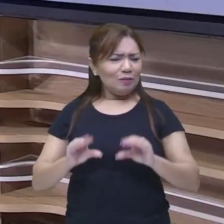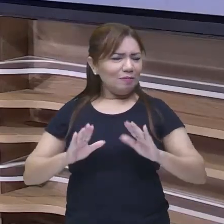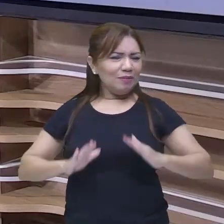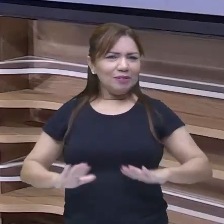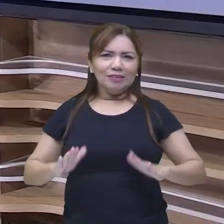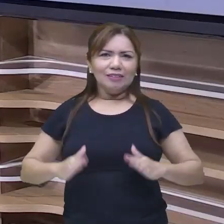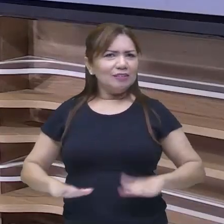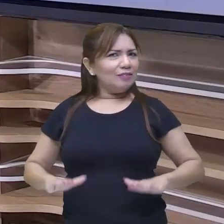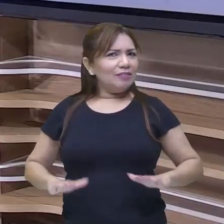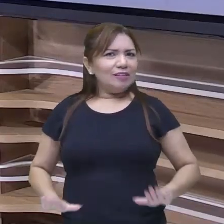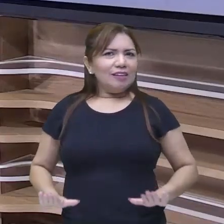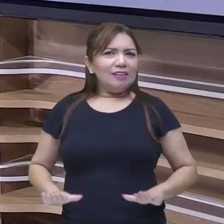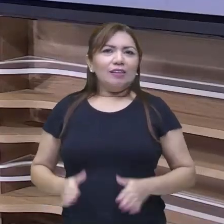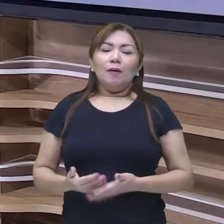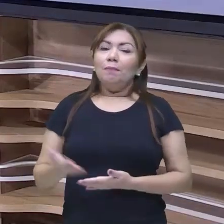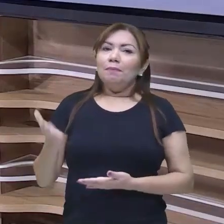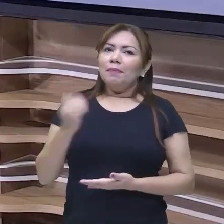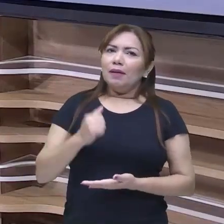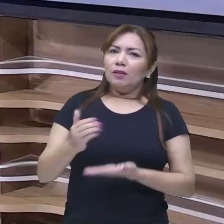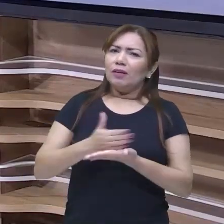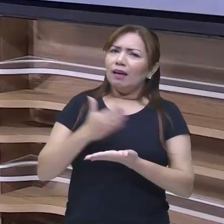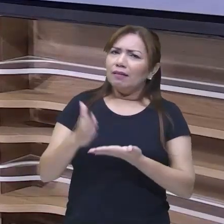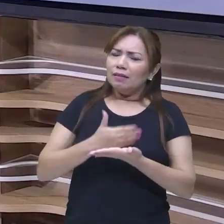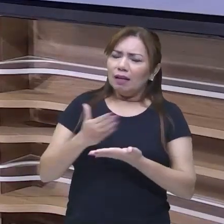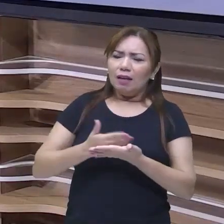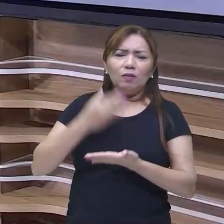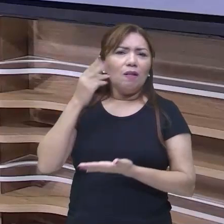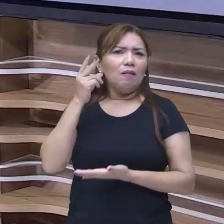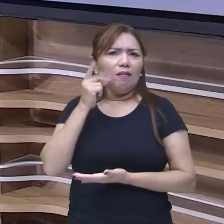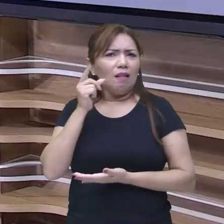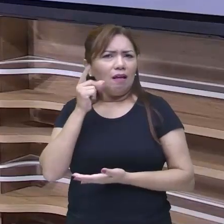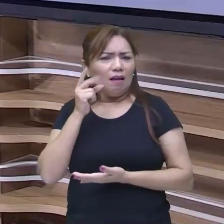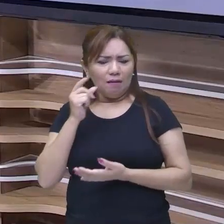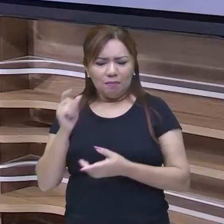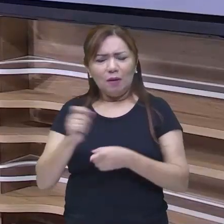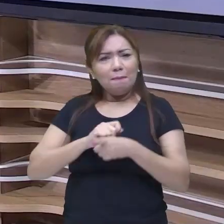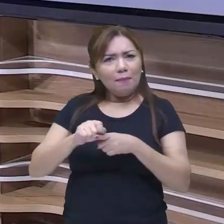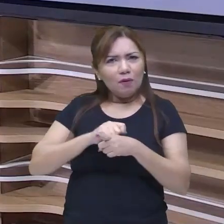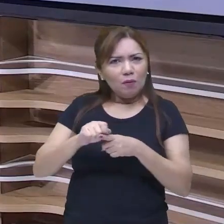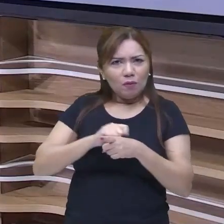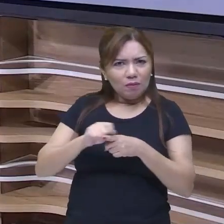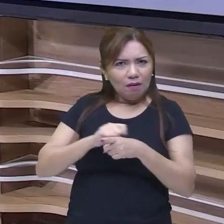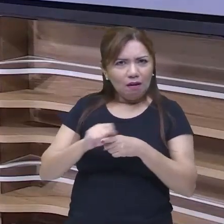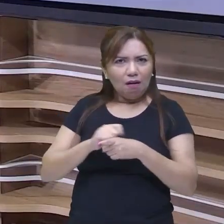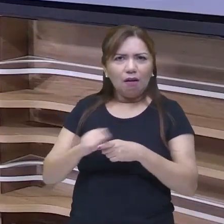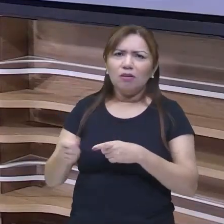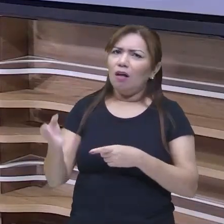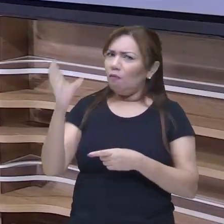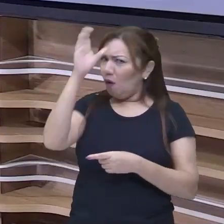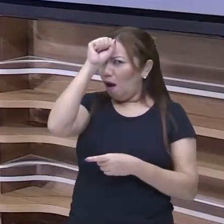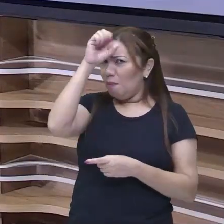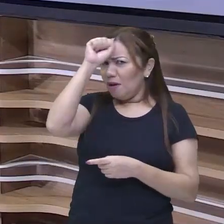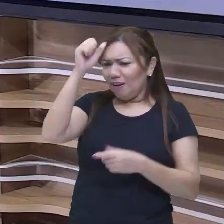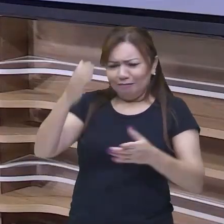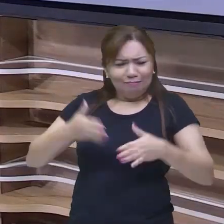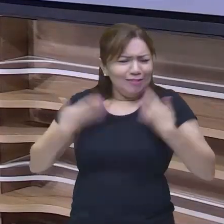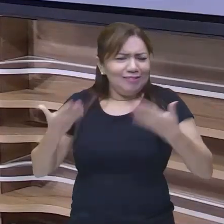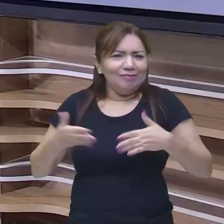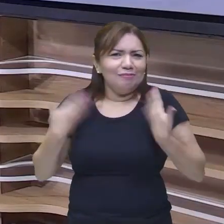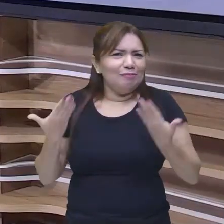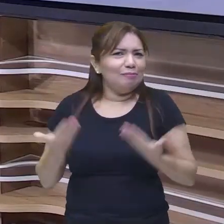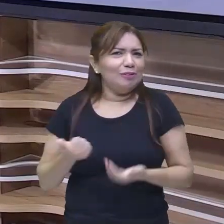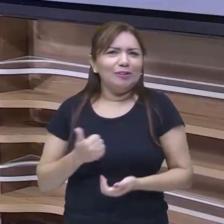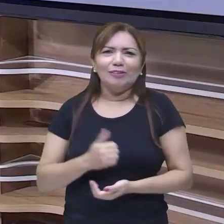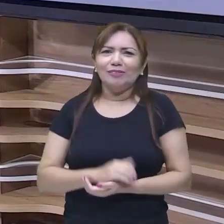fique à vontade. Pegue o seu caderno, seu lápis e borracha que hoje nós vamos aprender e nos divertir